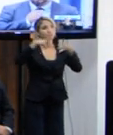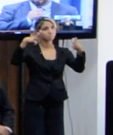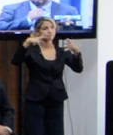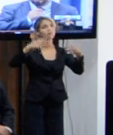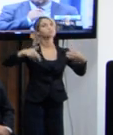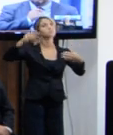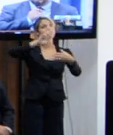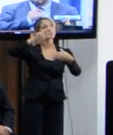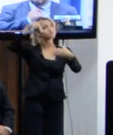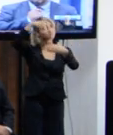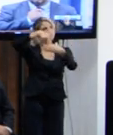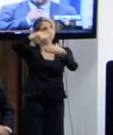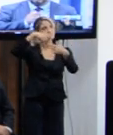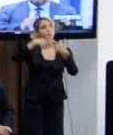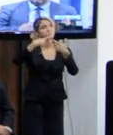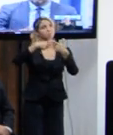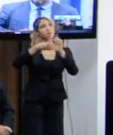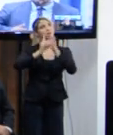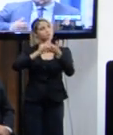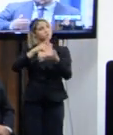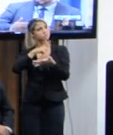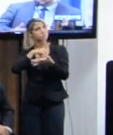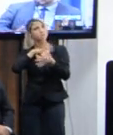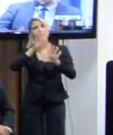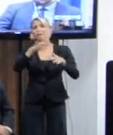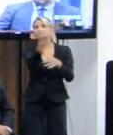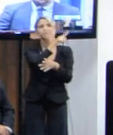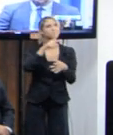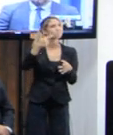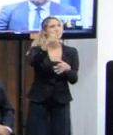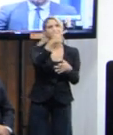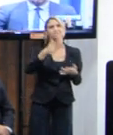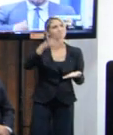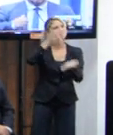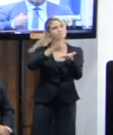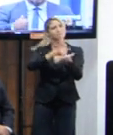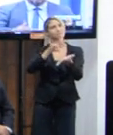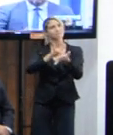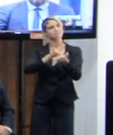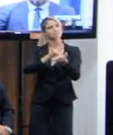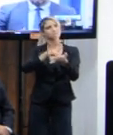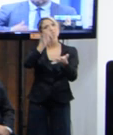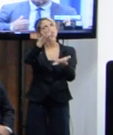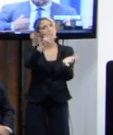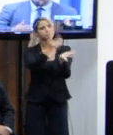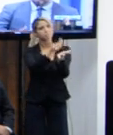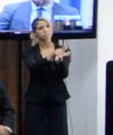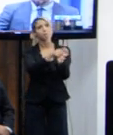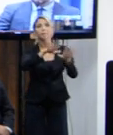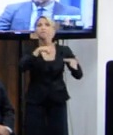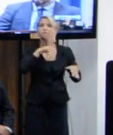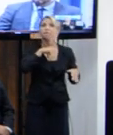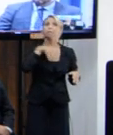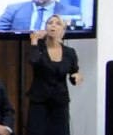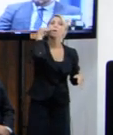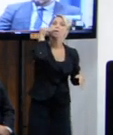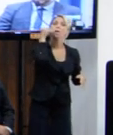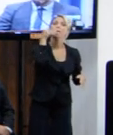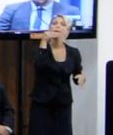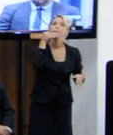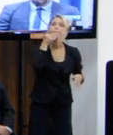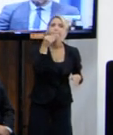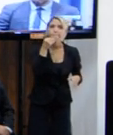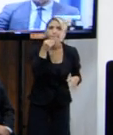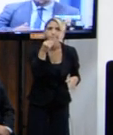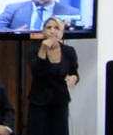vereador Miguel sabe bem disso, e que não eram exercidas. E tivemos a oportunidade de um diálogo, no